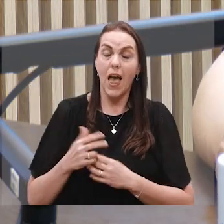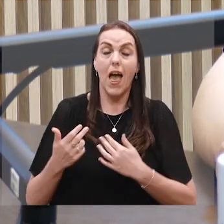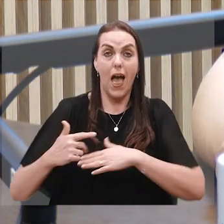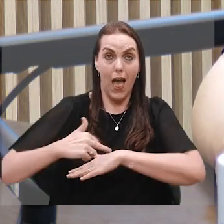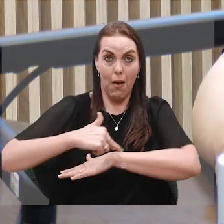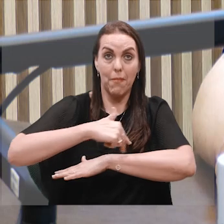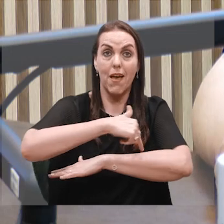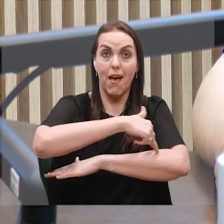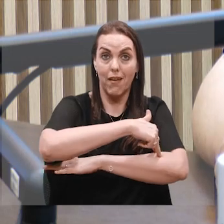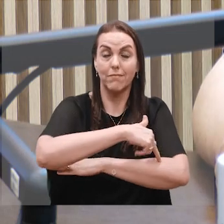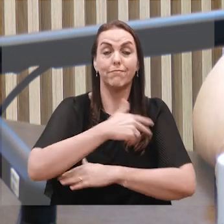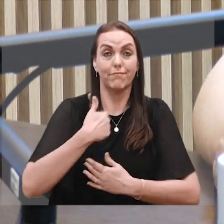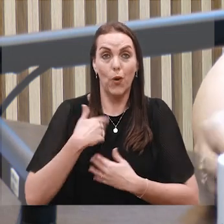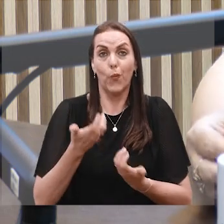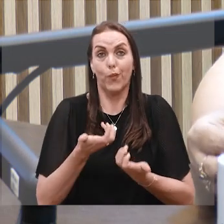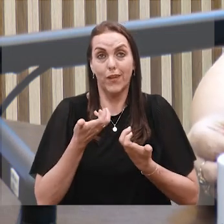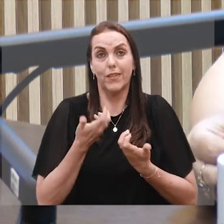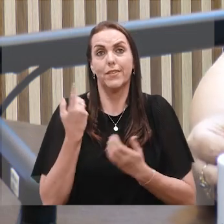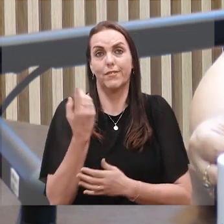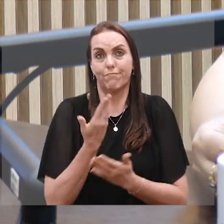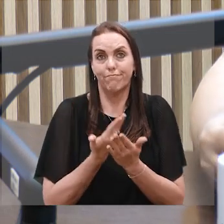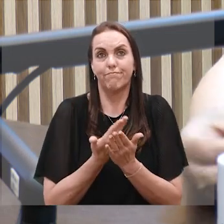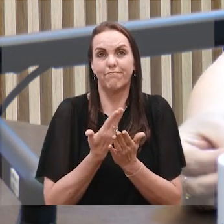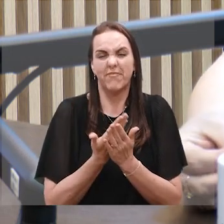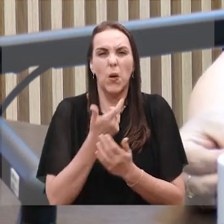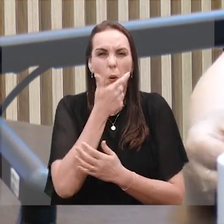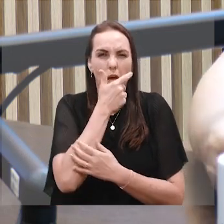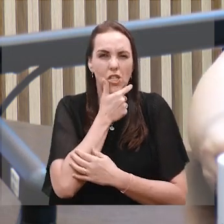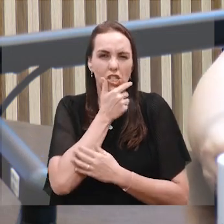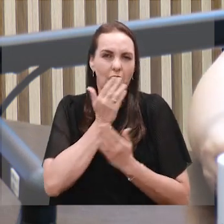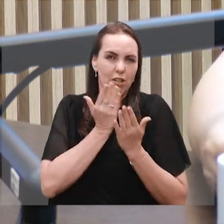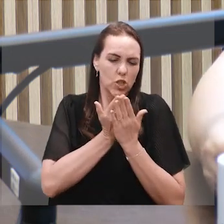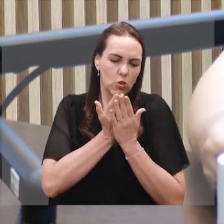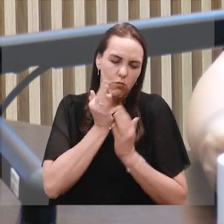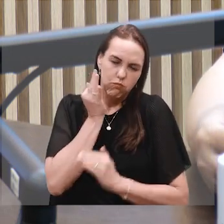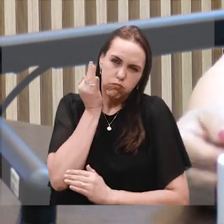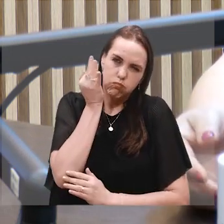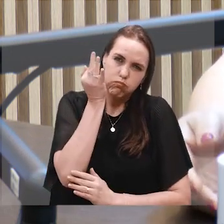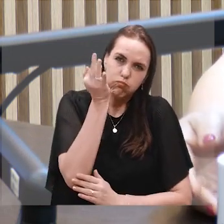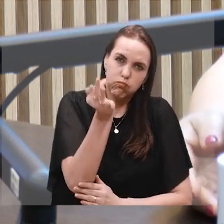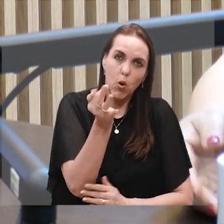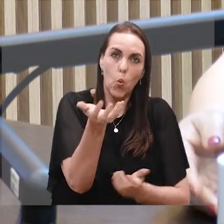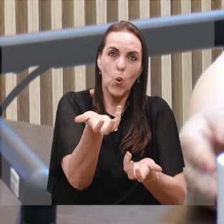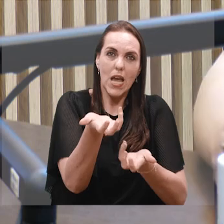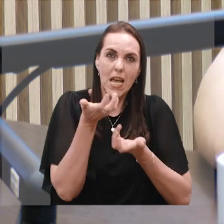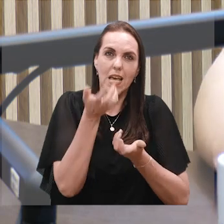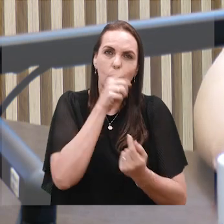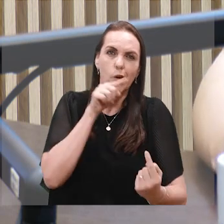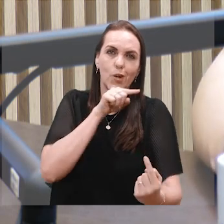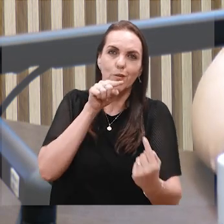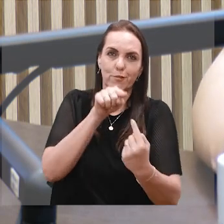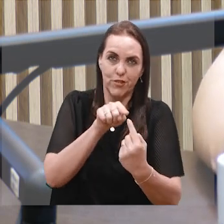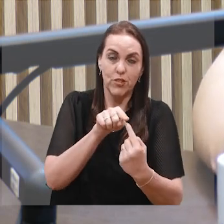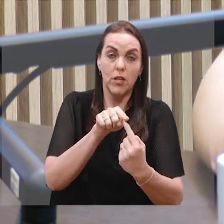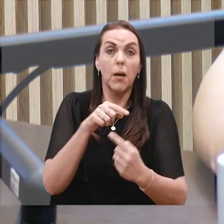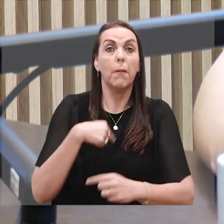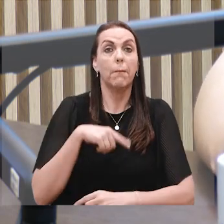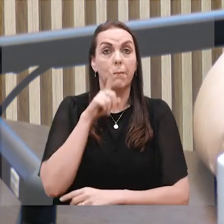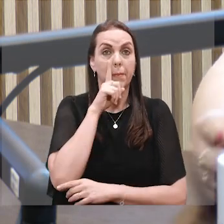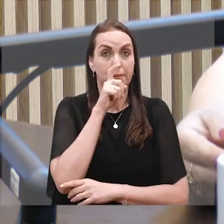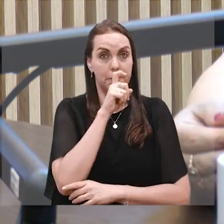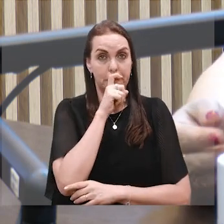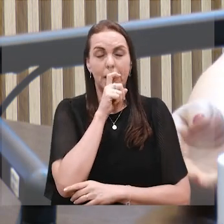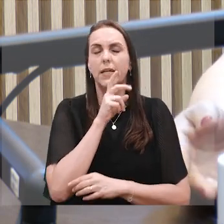Porque eu queria estudar e eu achava que o estudo me levaria aonde eu quisesse. E meus